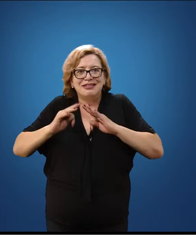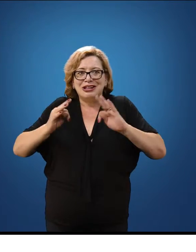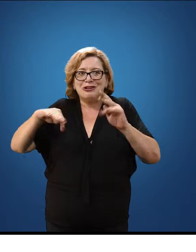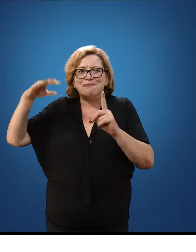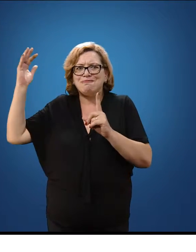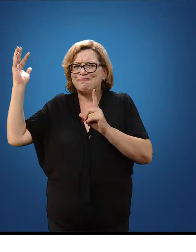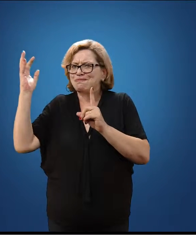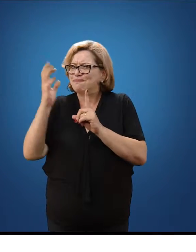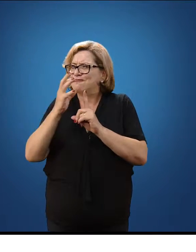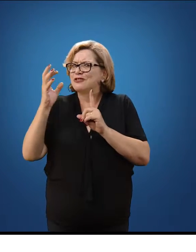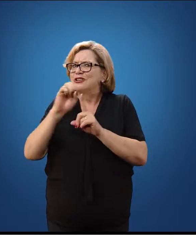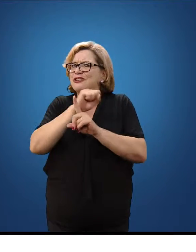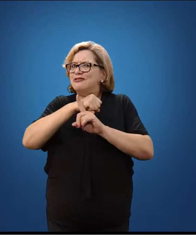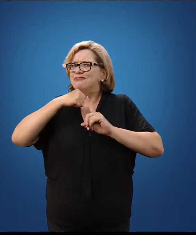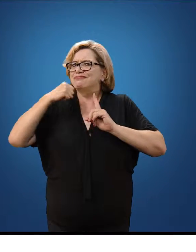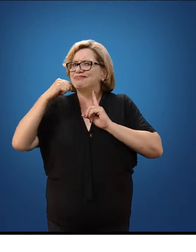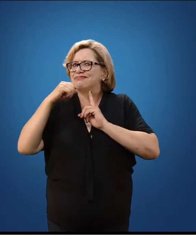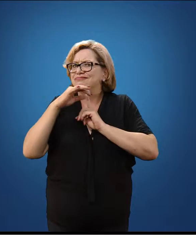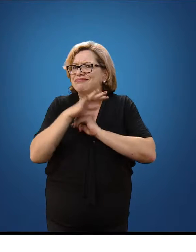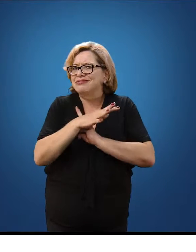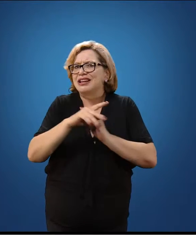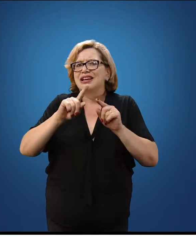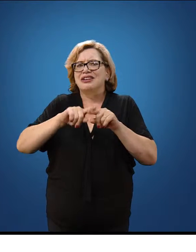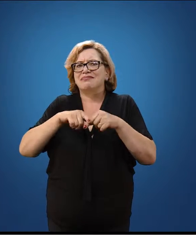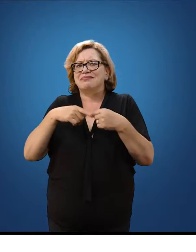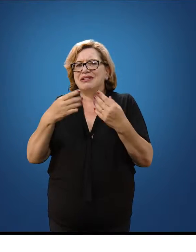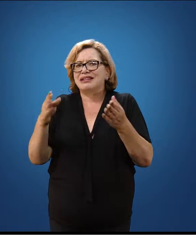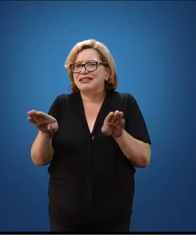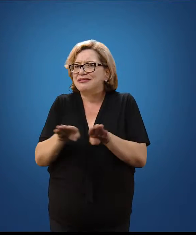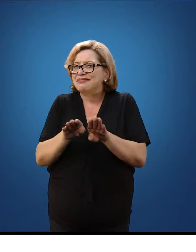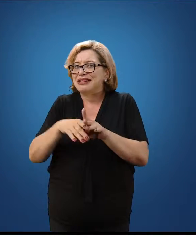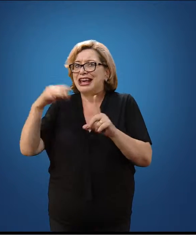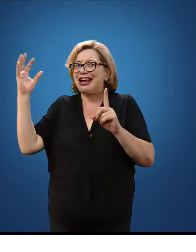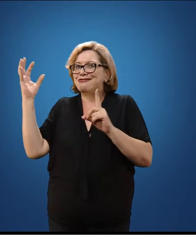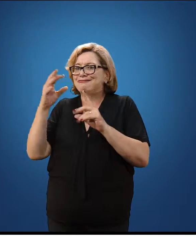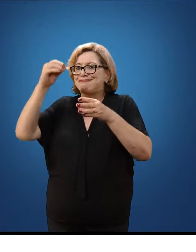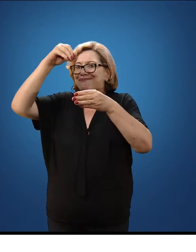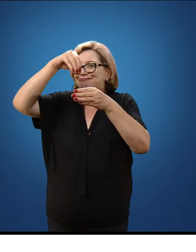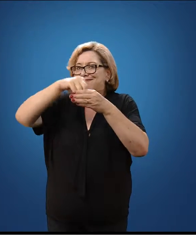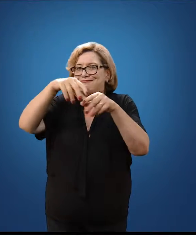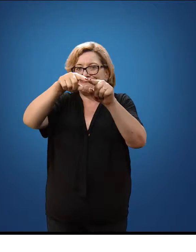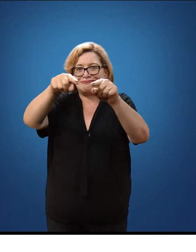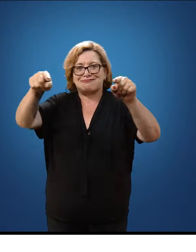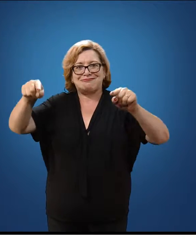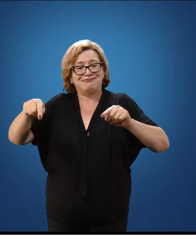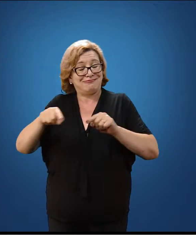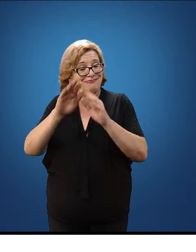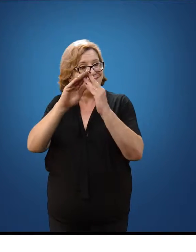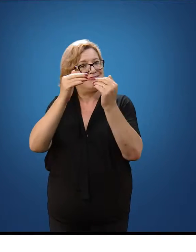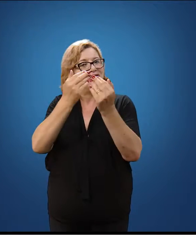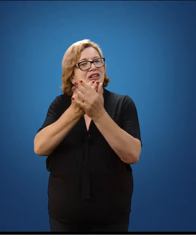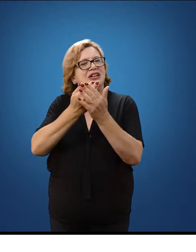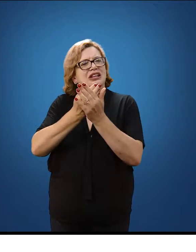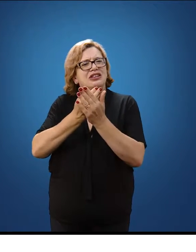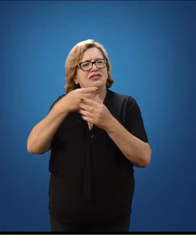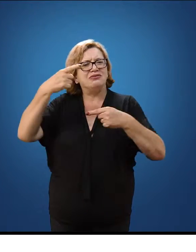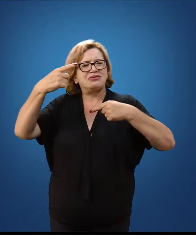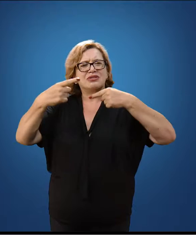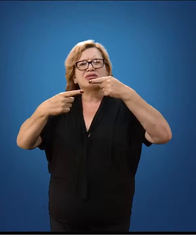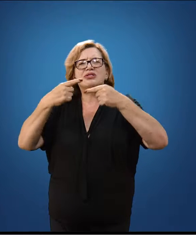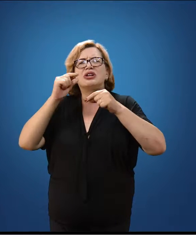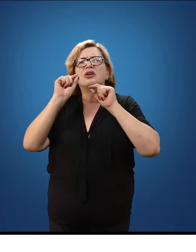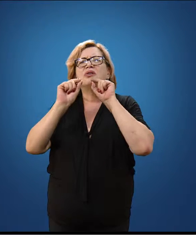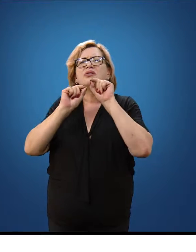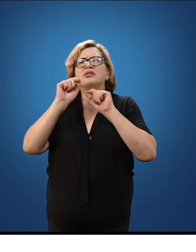impactou a sociedade, mas também esse impacto reverberou dentro de sala de aula. Por isso nós vamos discutir aqui quais são as perspectivas para